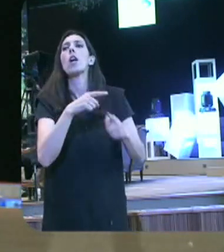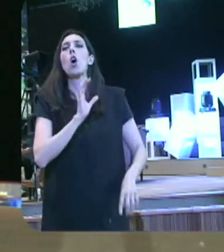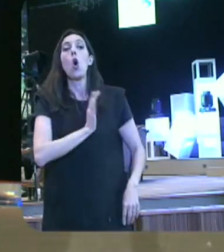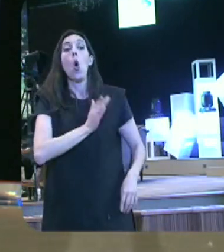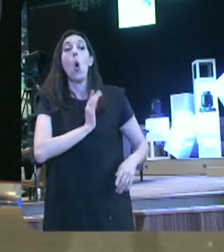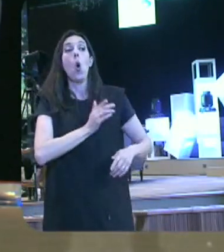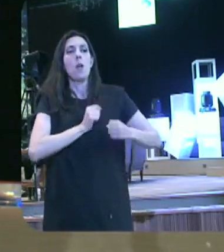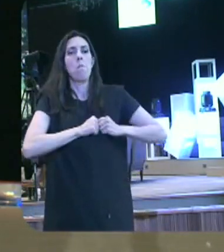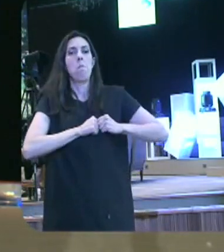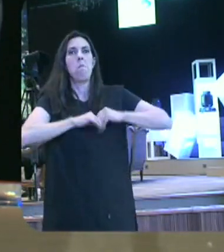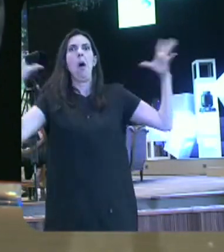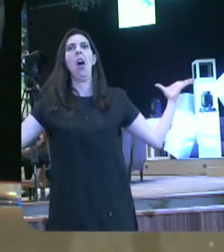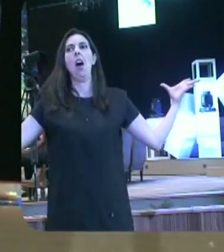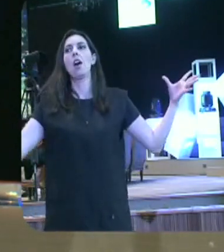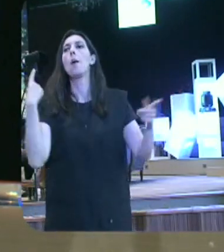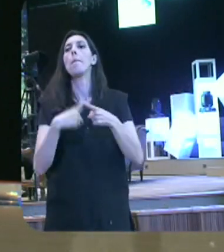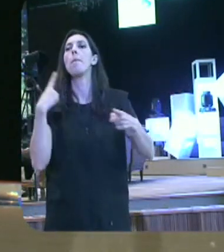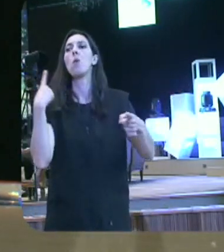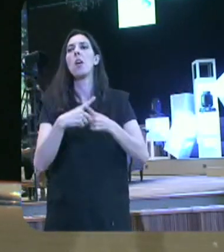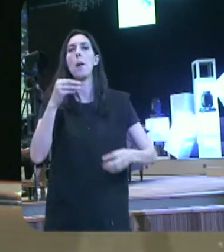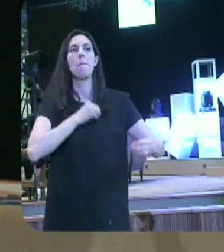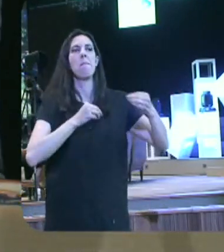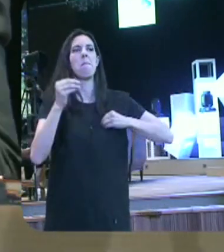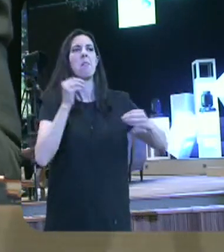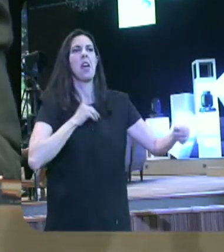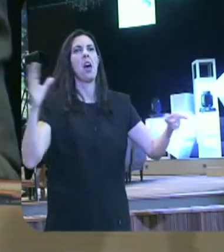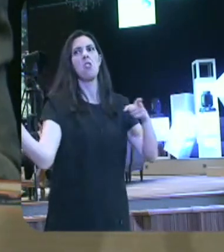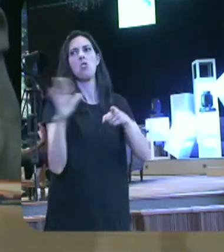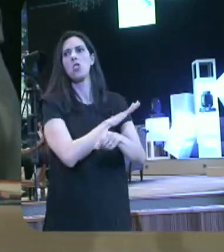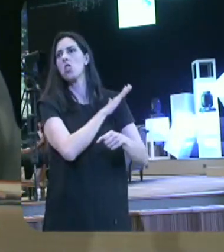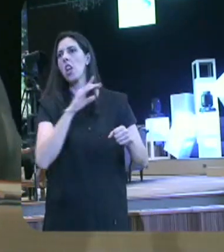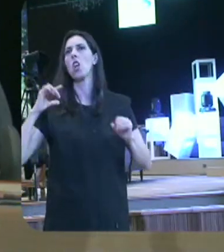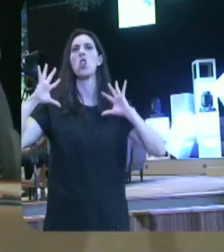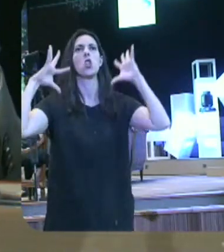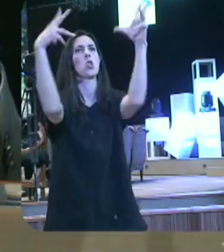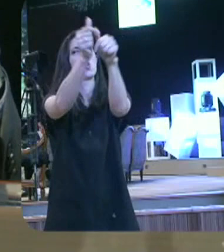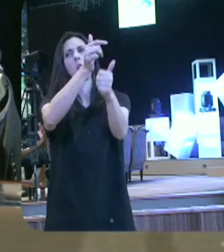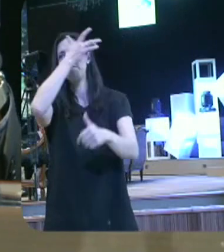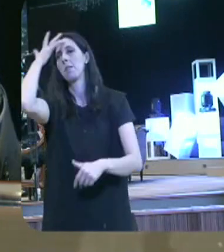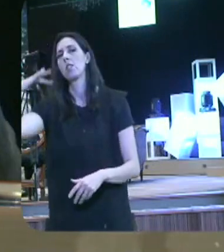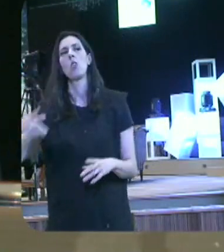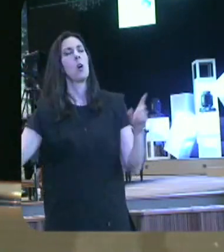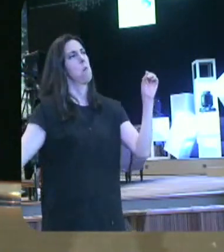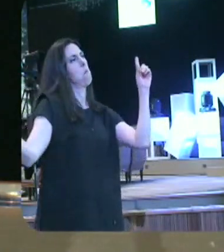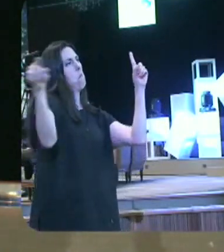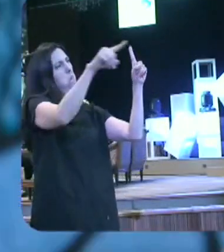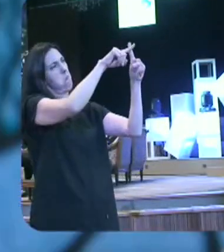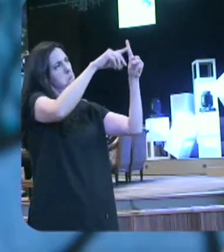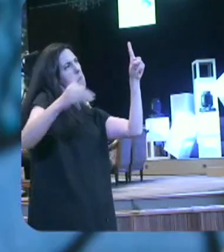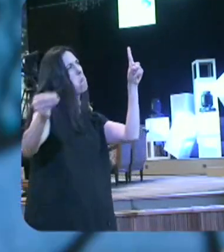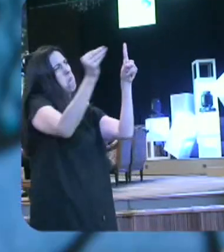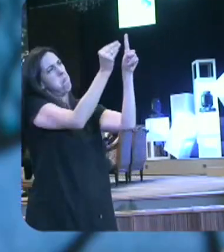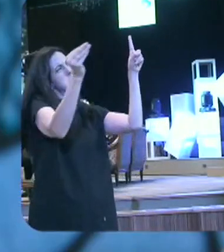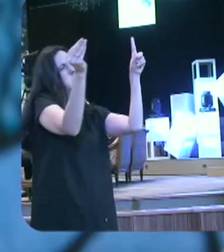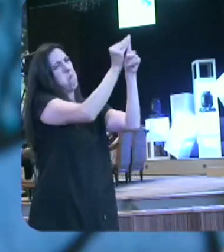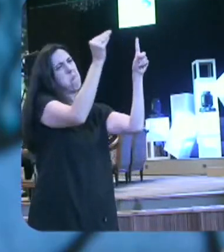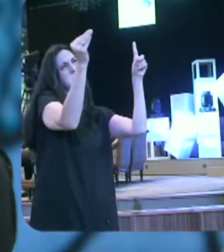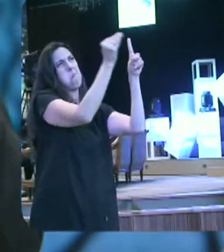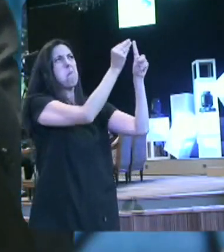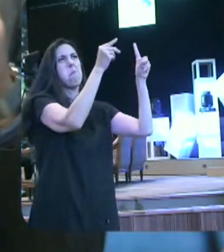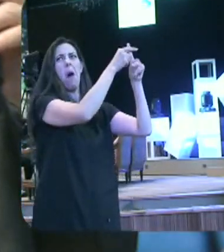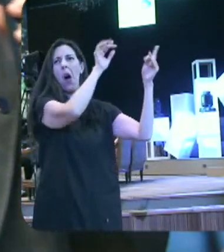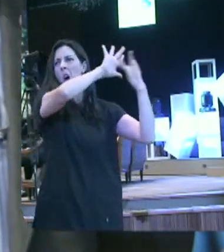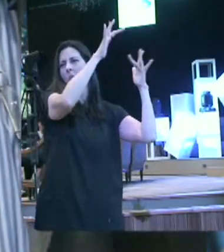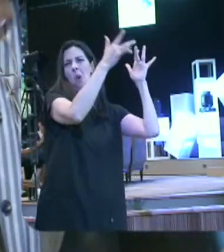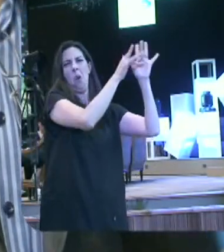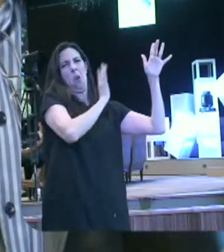dele explodiu, porque os pecados de toda a humanidade foram lançados sobre Ele. E não